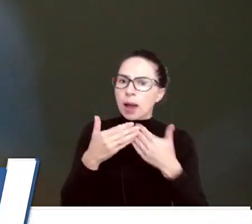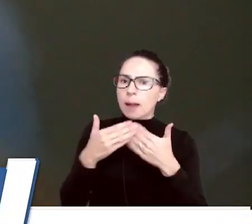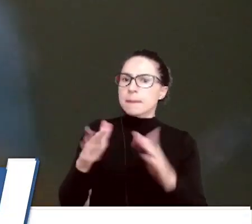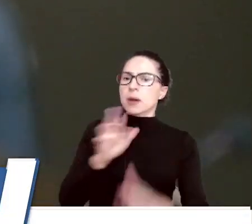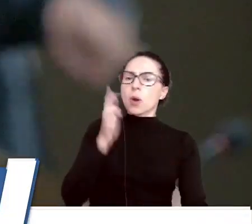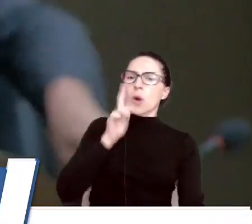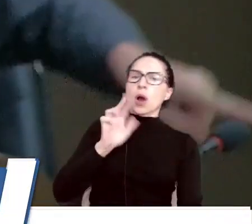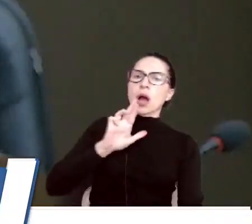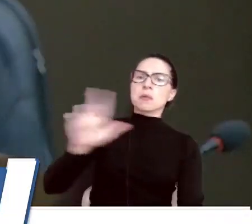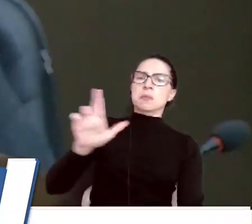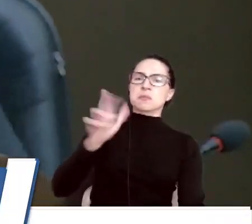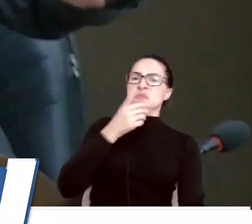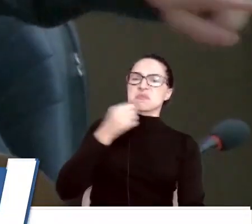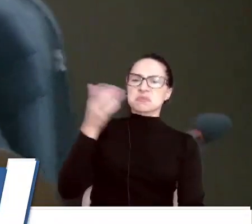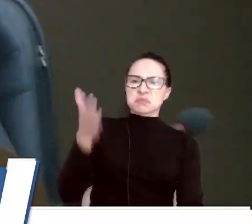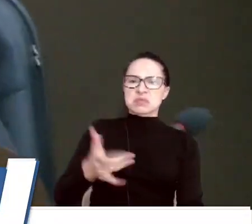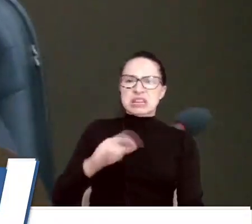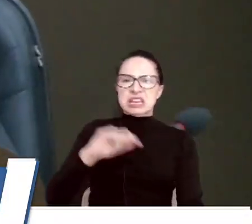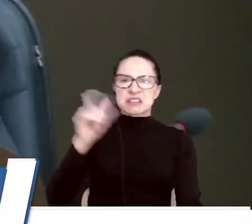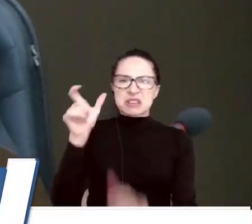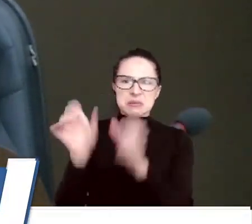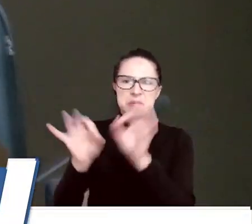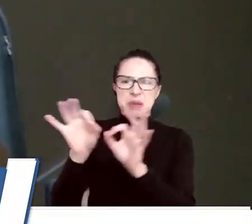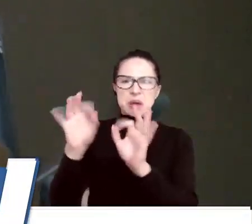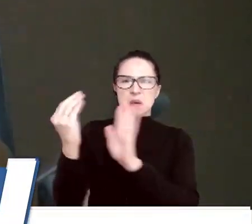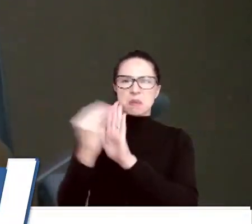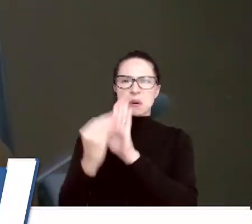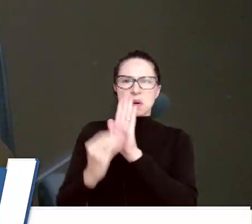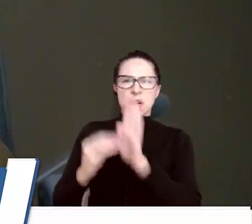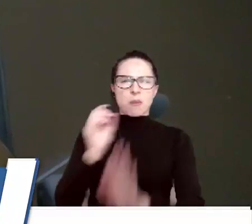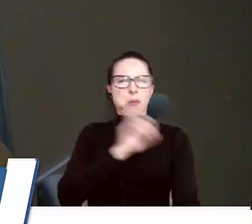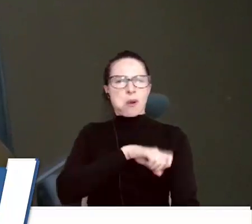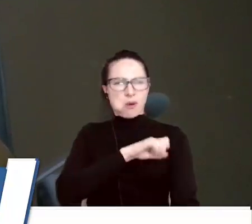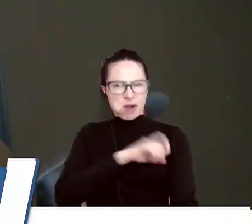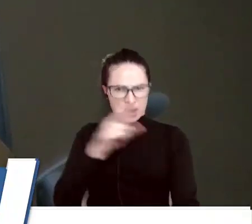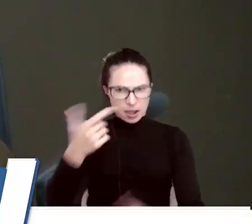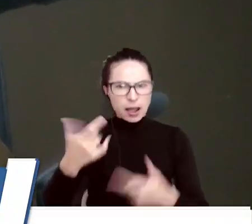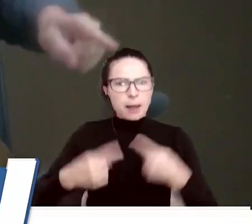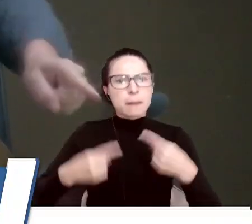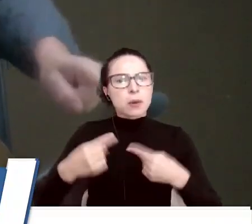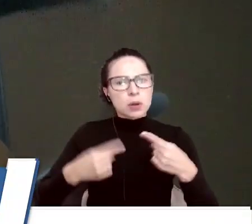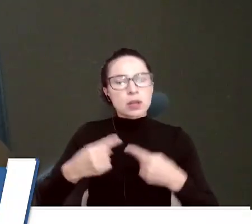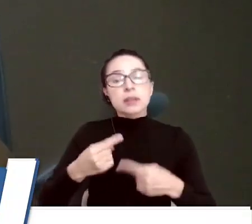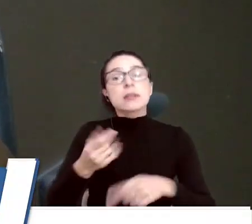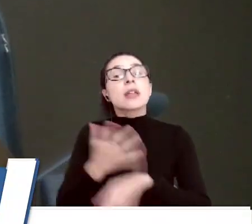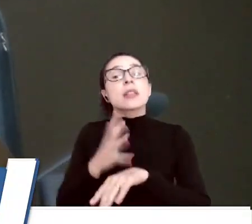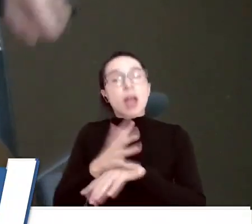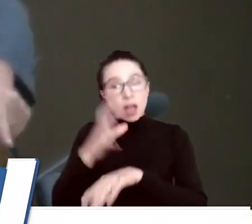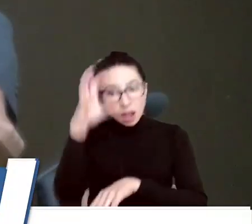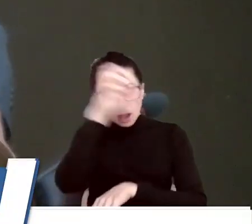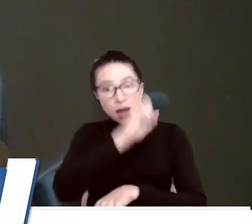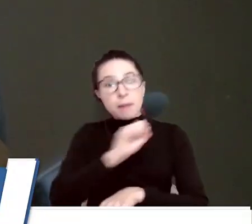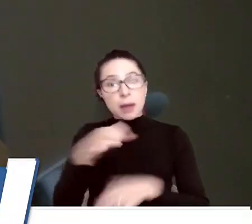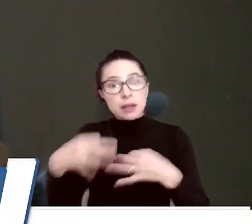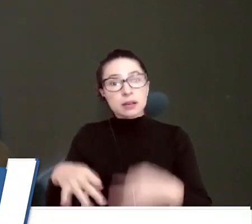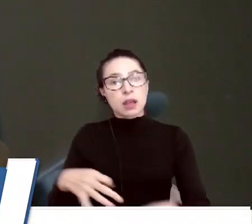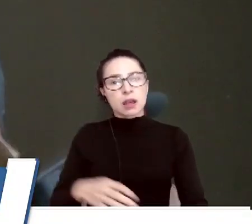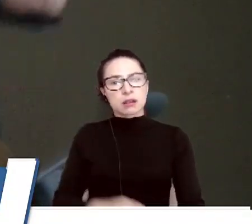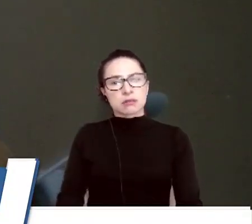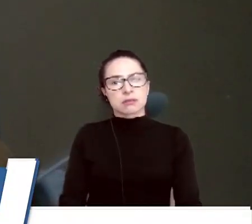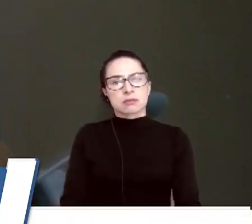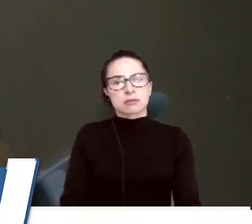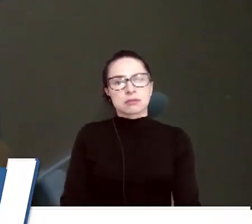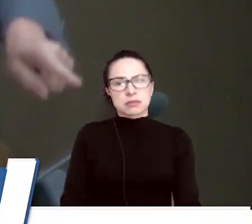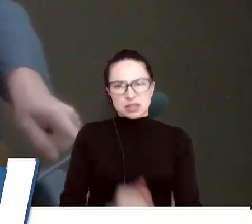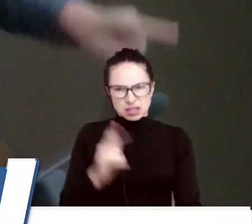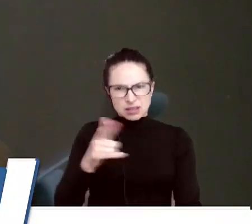esse moleque aí, ó, que fez essa coluna malvada. Quer fazer política, meu cara? Aprenda. Aprenda a fazer política. Você